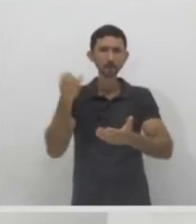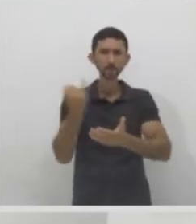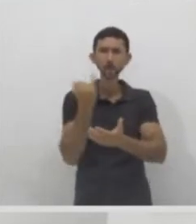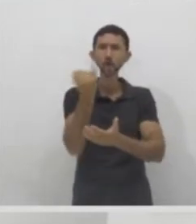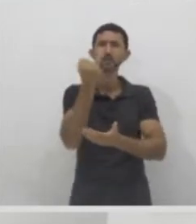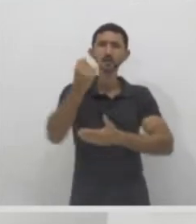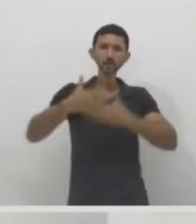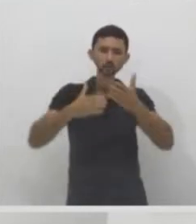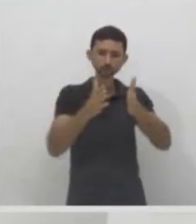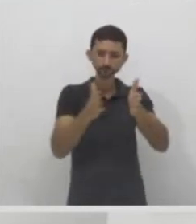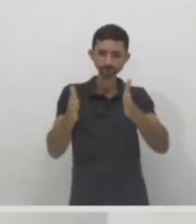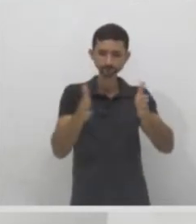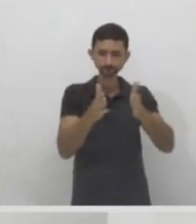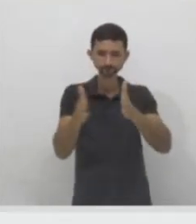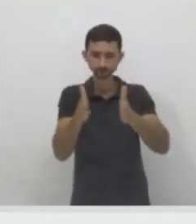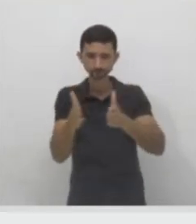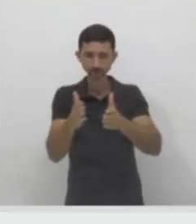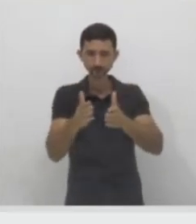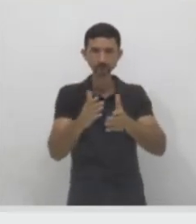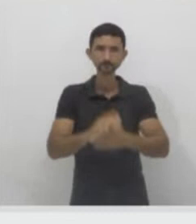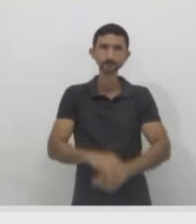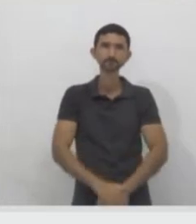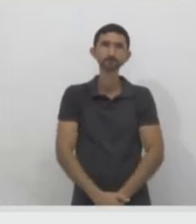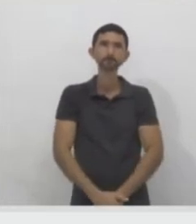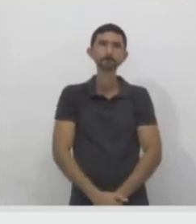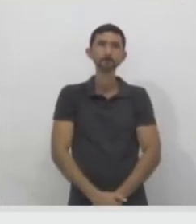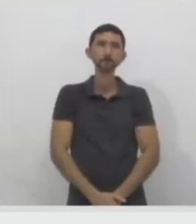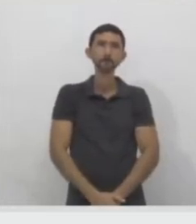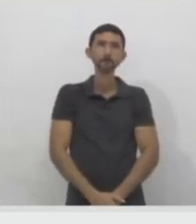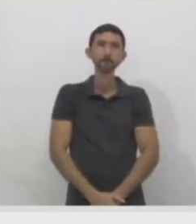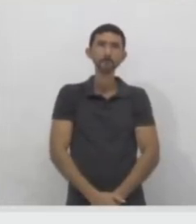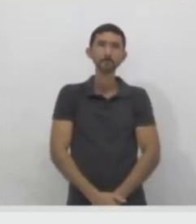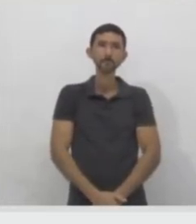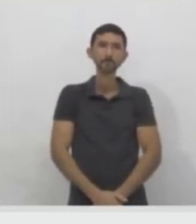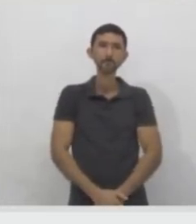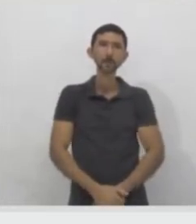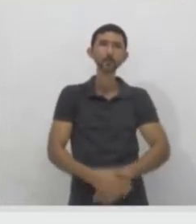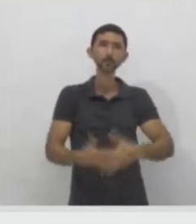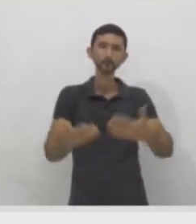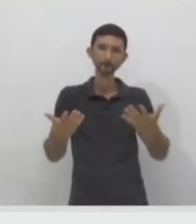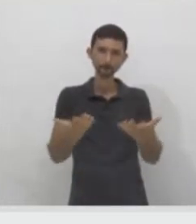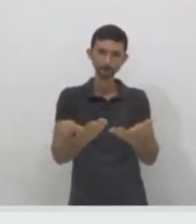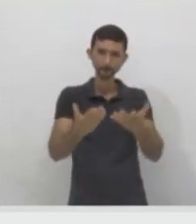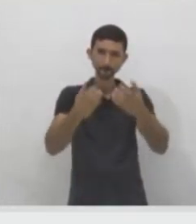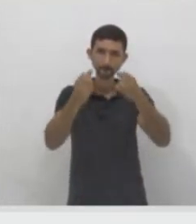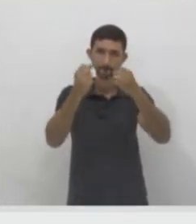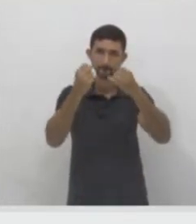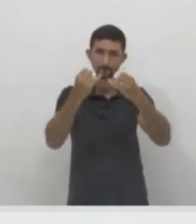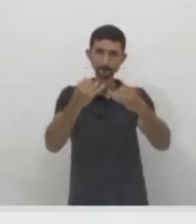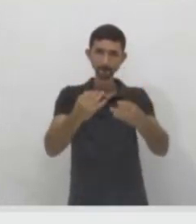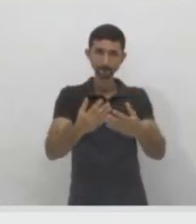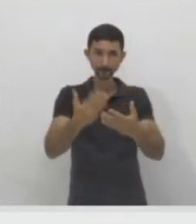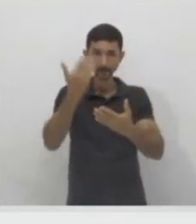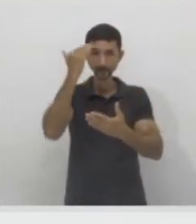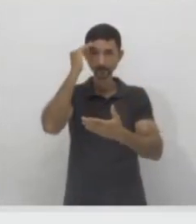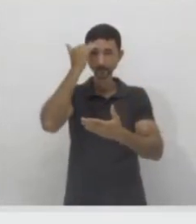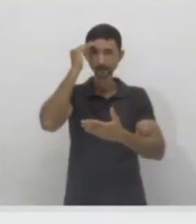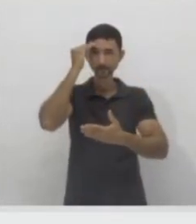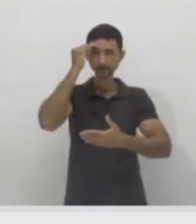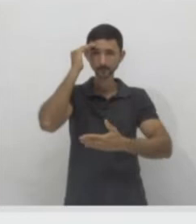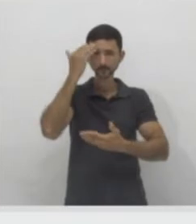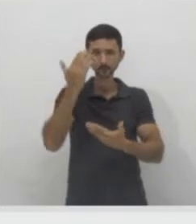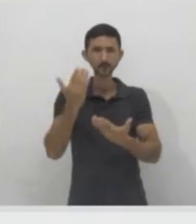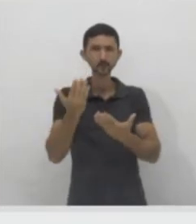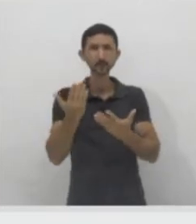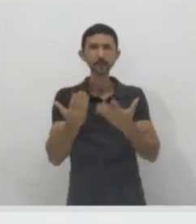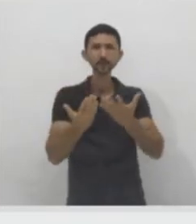determinou esse período aí, pré-história e história, tá? Então, nós vamos aqui entender um pouquinho